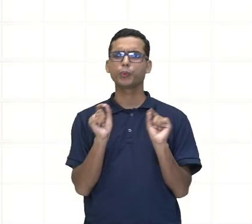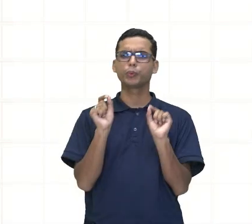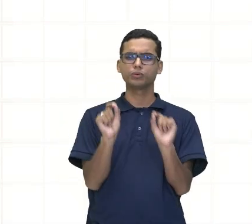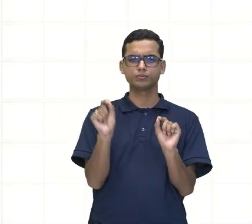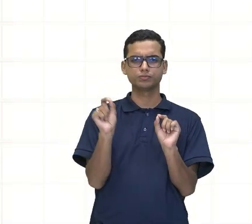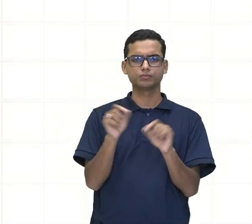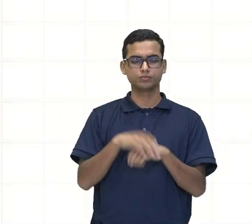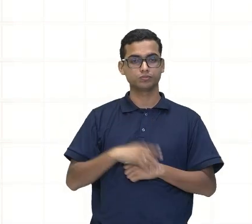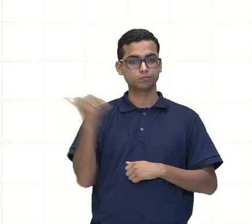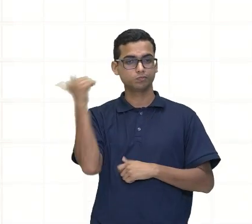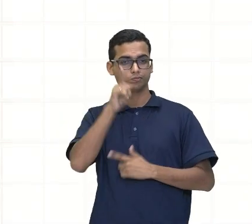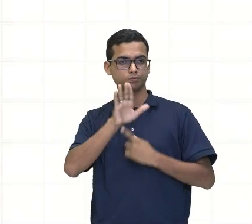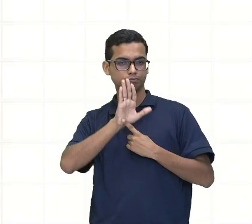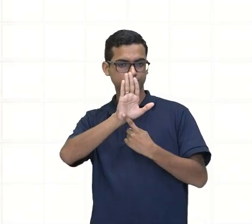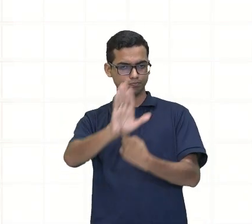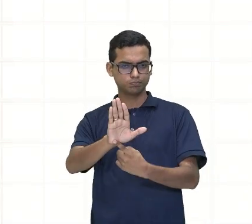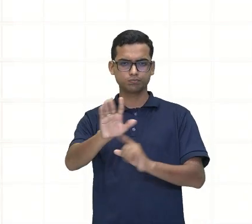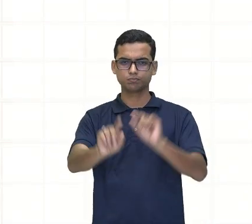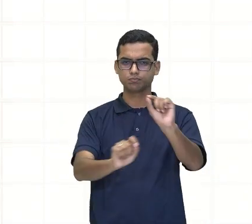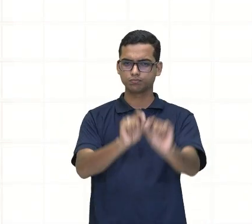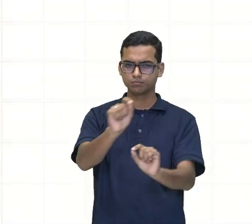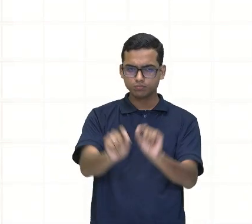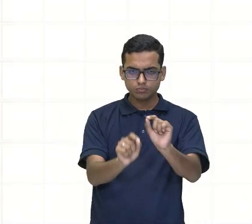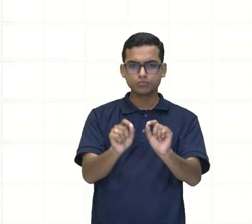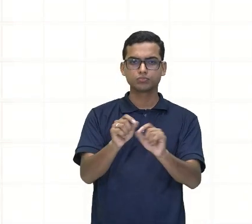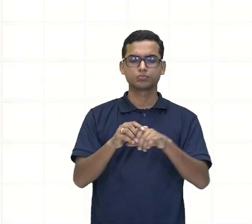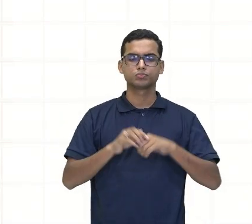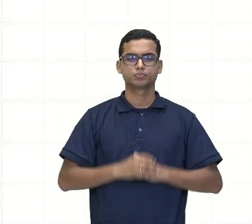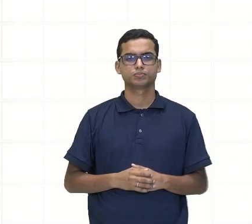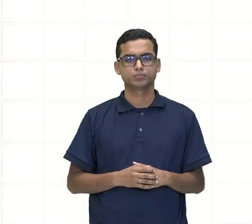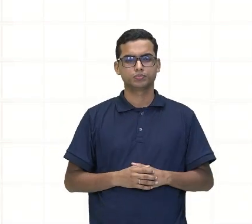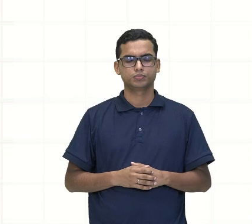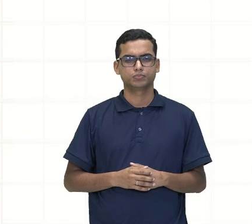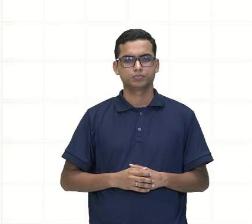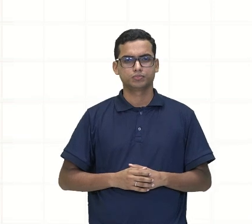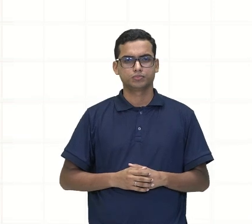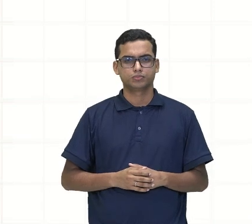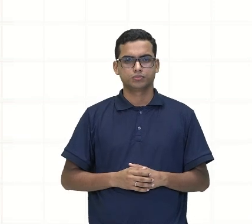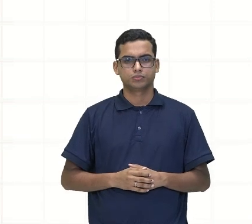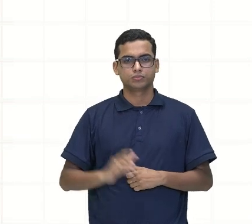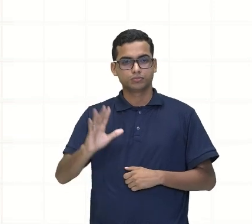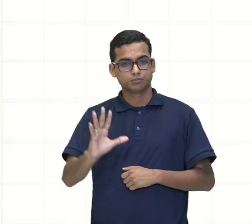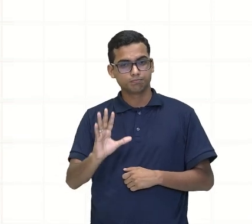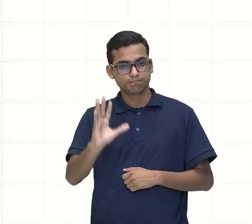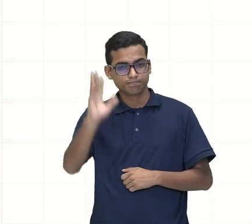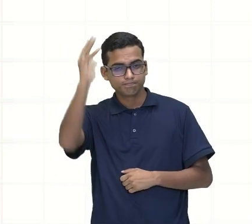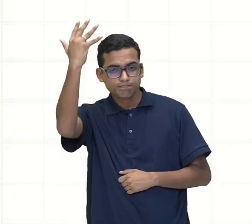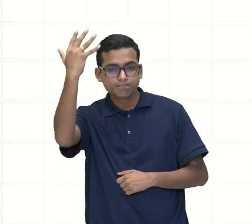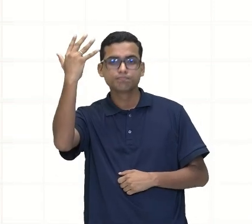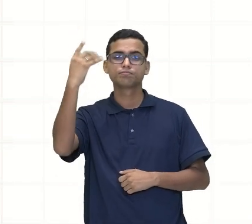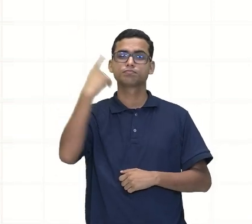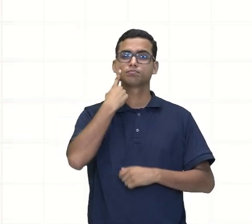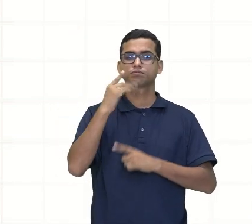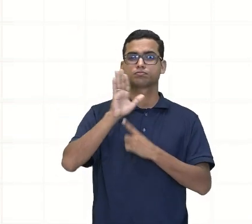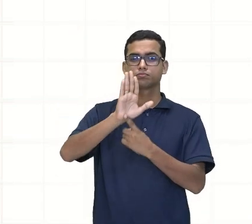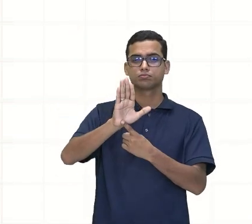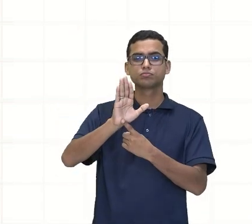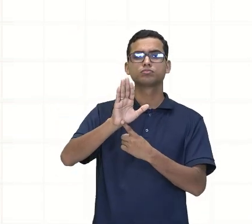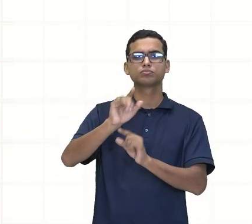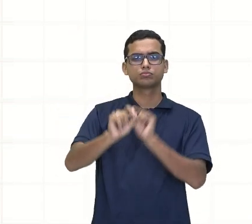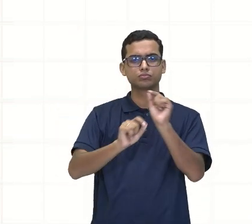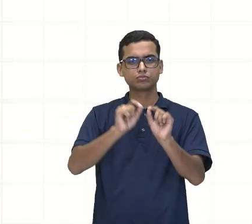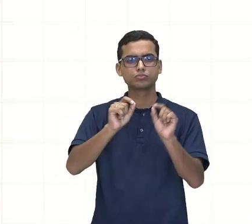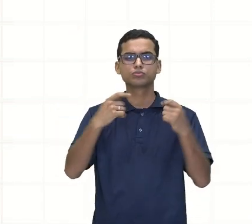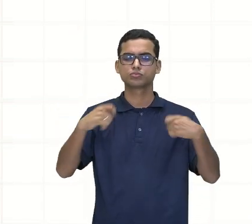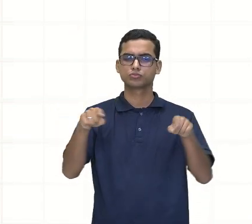para expressar um determinado fenômeno que vai ser passível aqui de